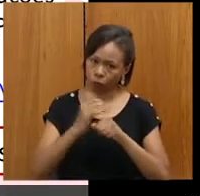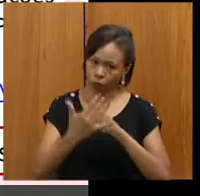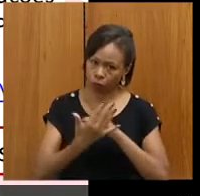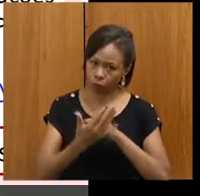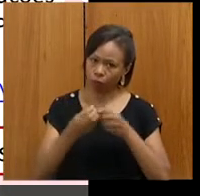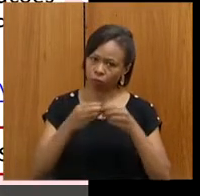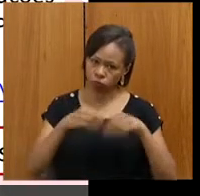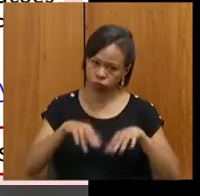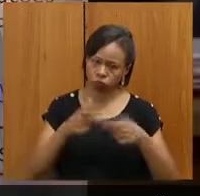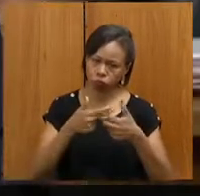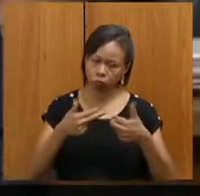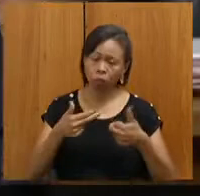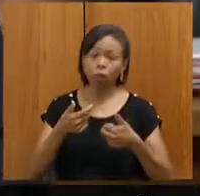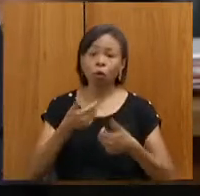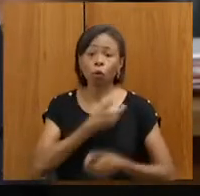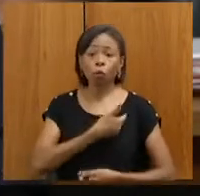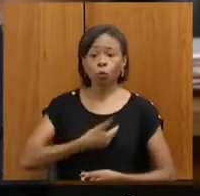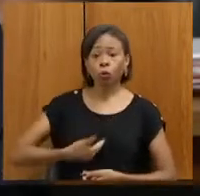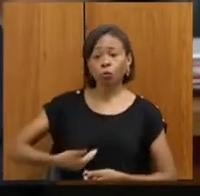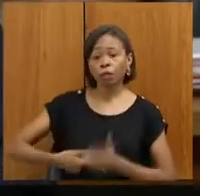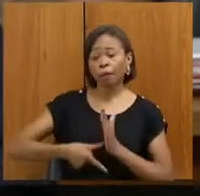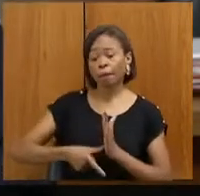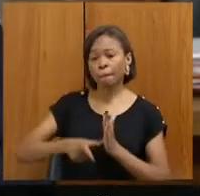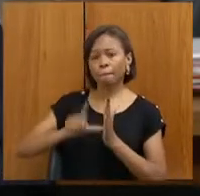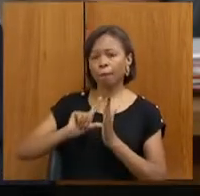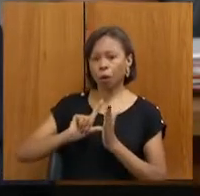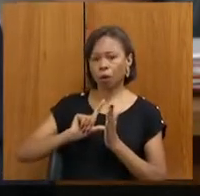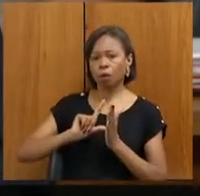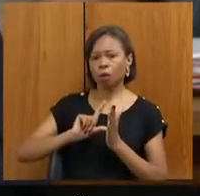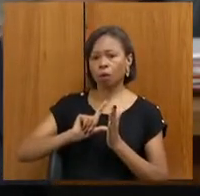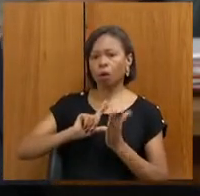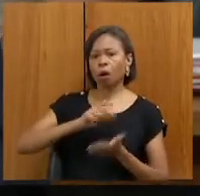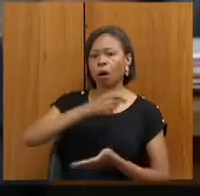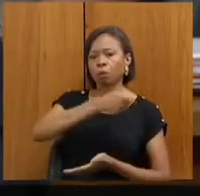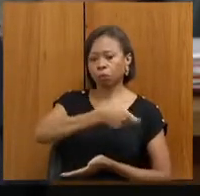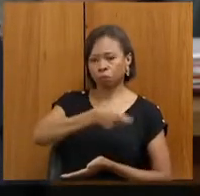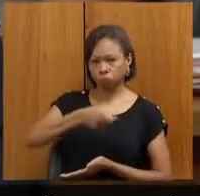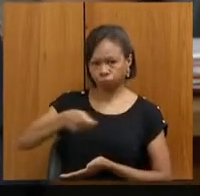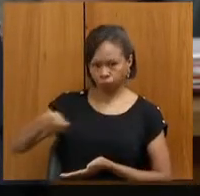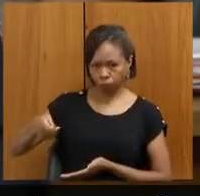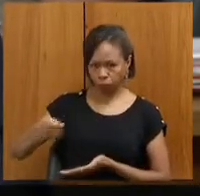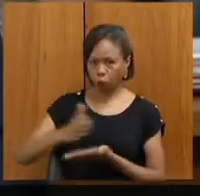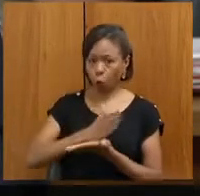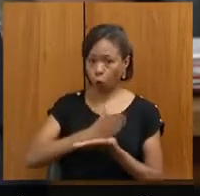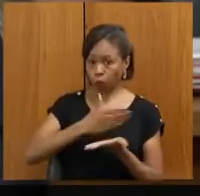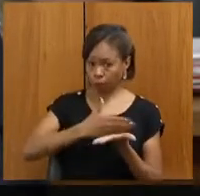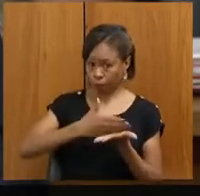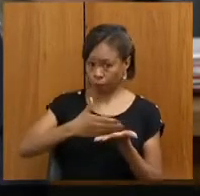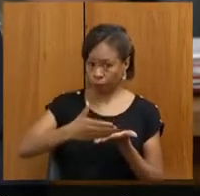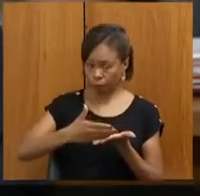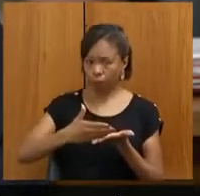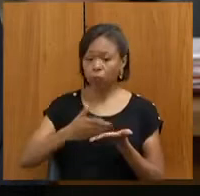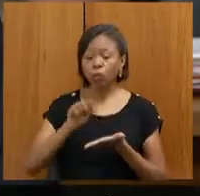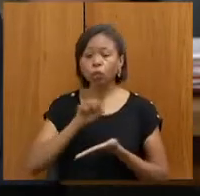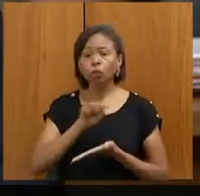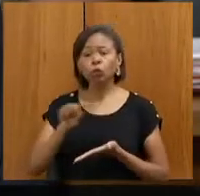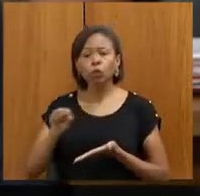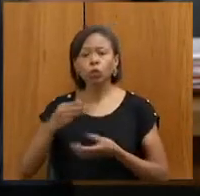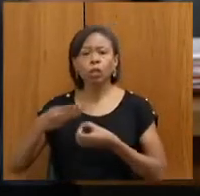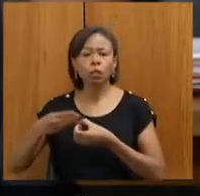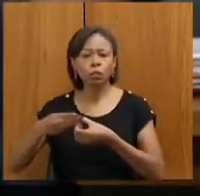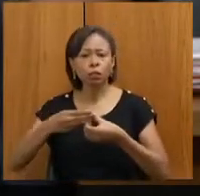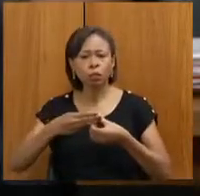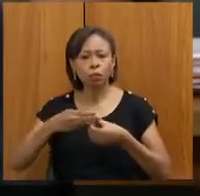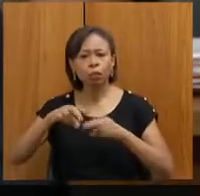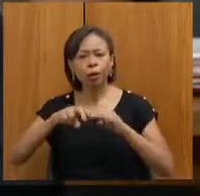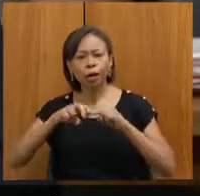algumas É algumas parcelas que seriam pagas e para os municípios atingidos pela chuva a gente